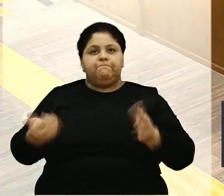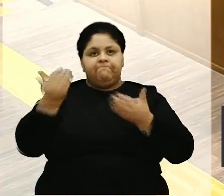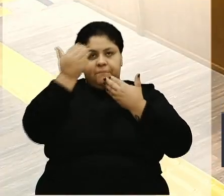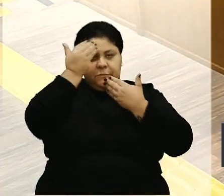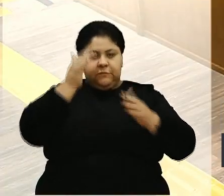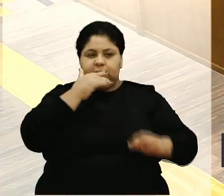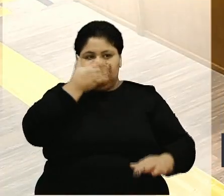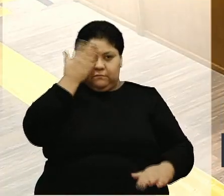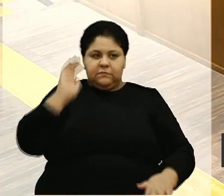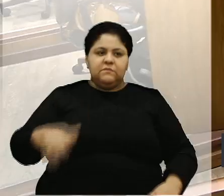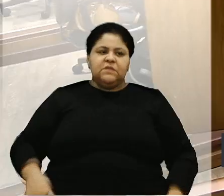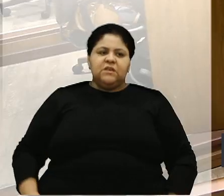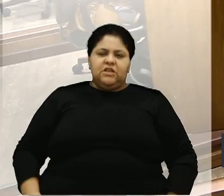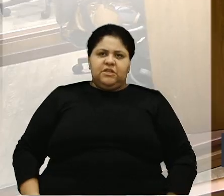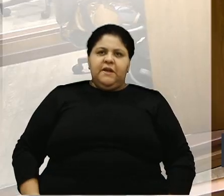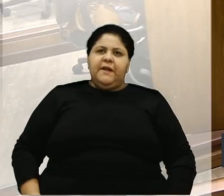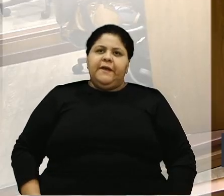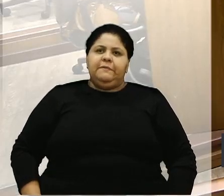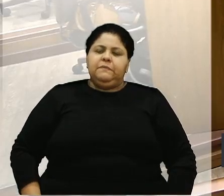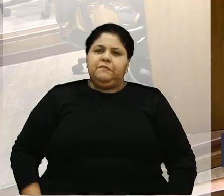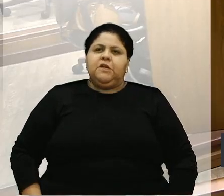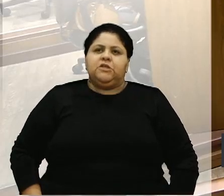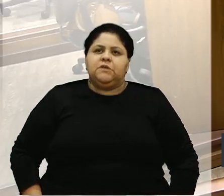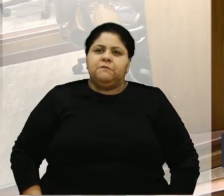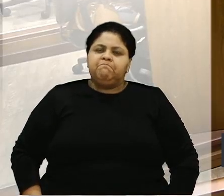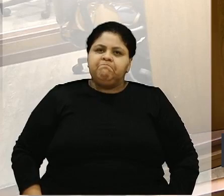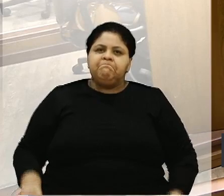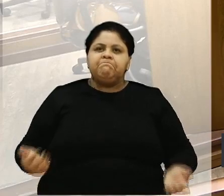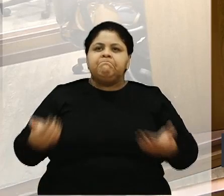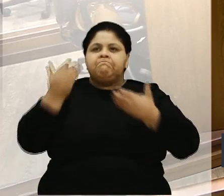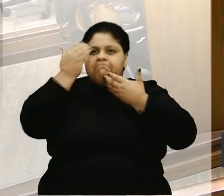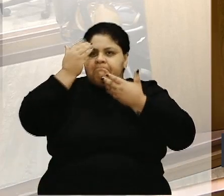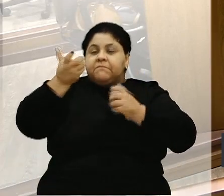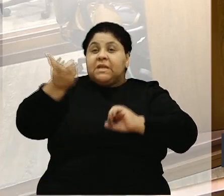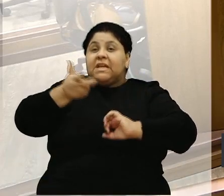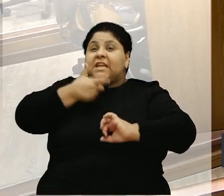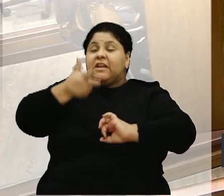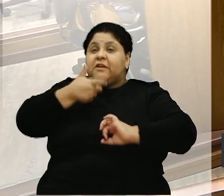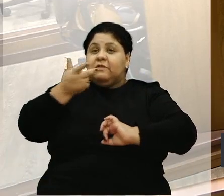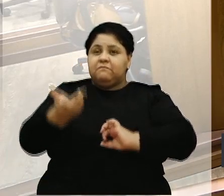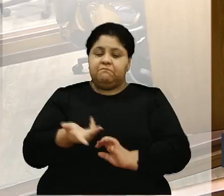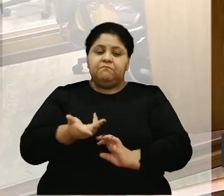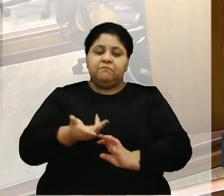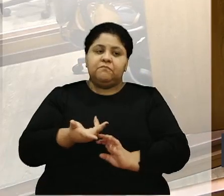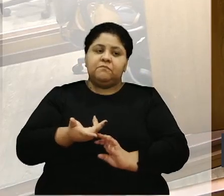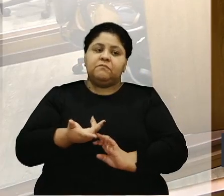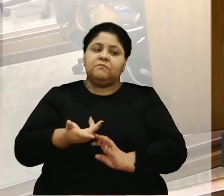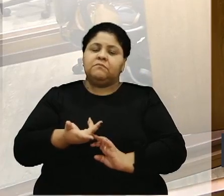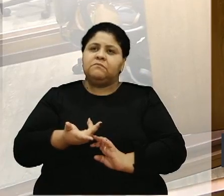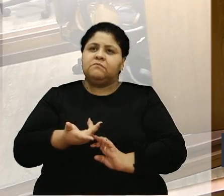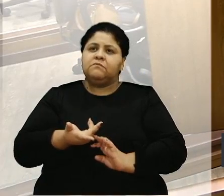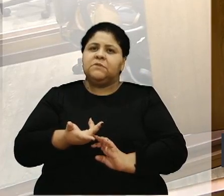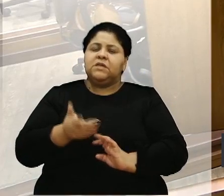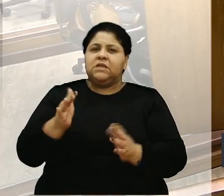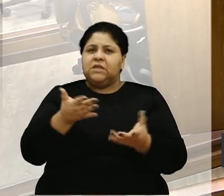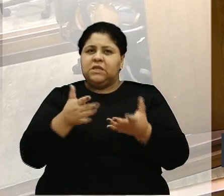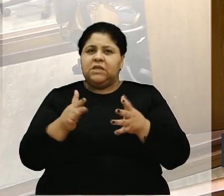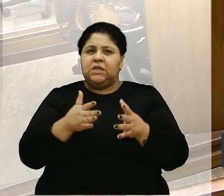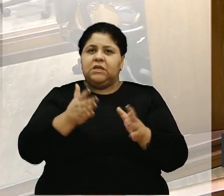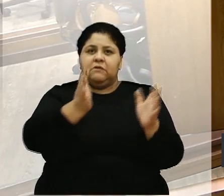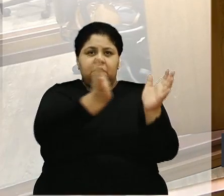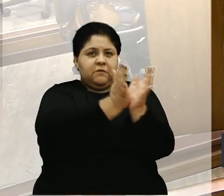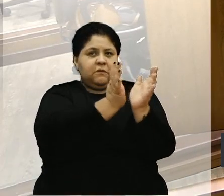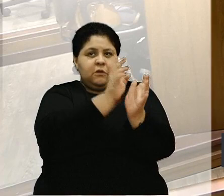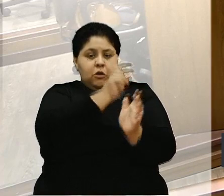Sandro Fantinel. Obrigado, vereador Bressan. Eu até quero dizer assim que conversei já por 2 vezes com o nosso colega